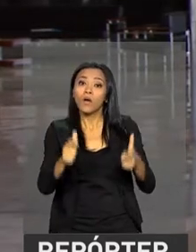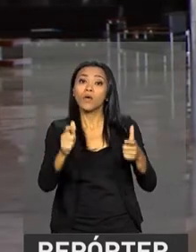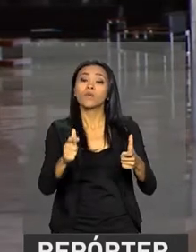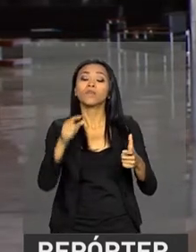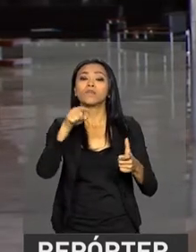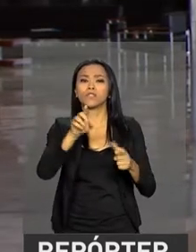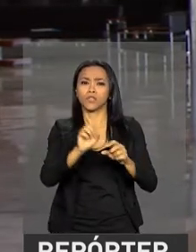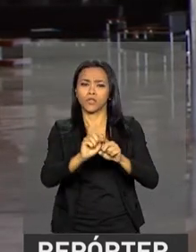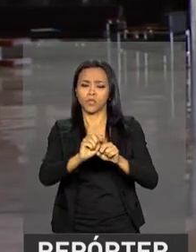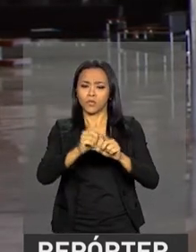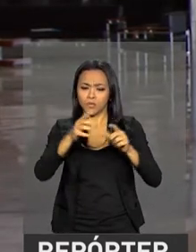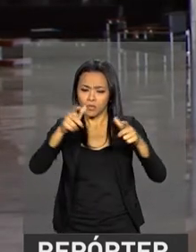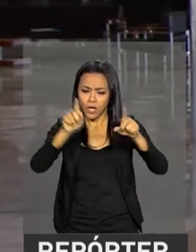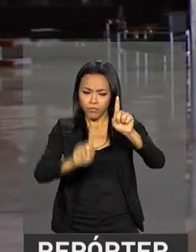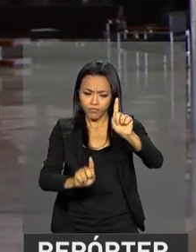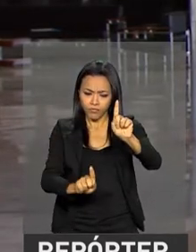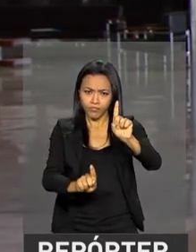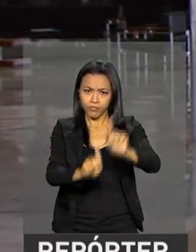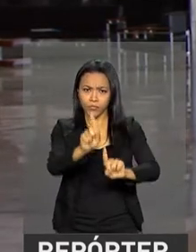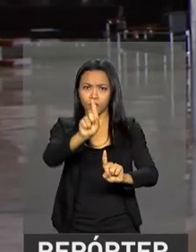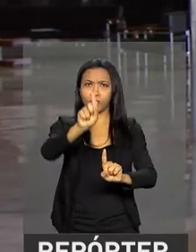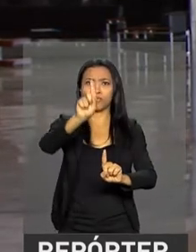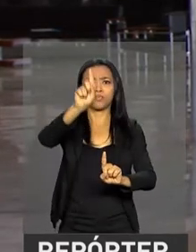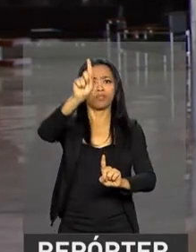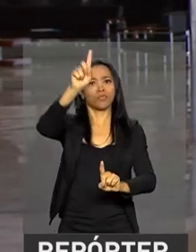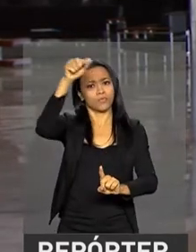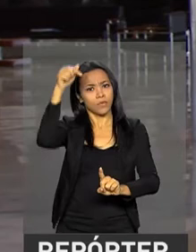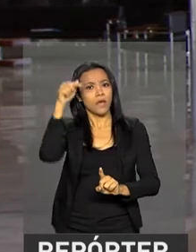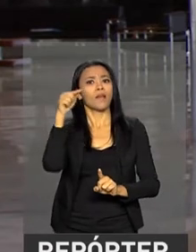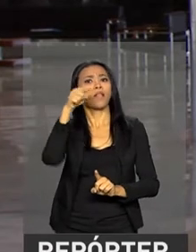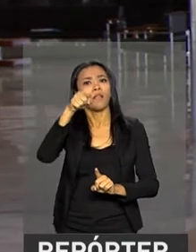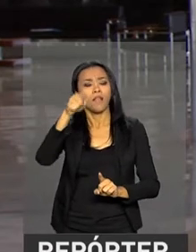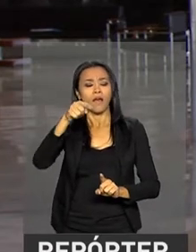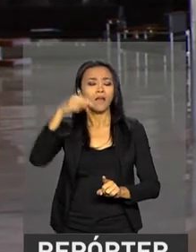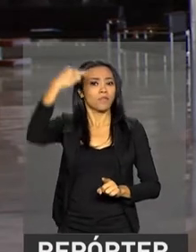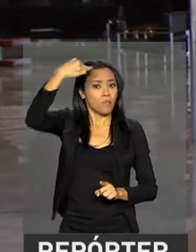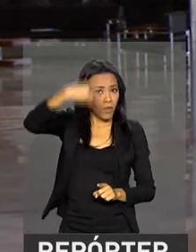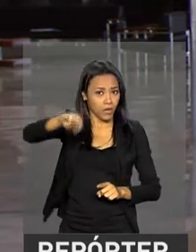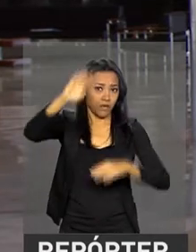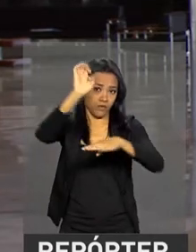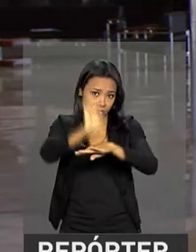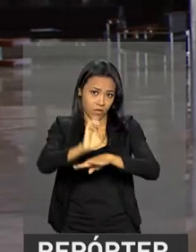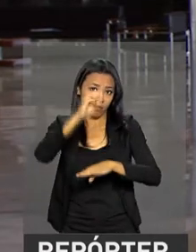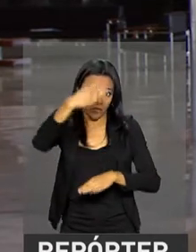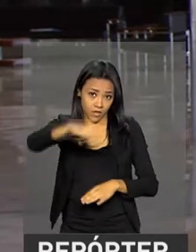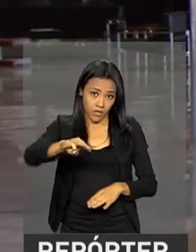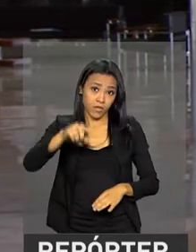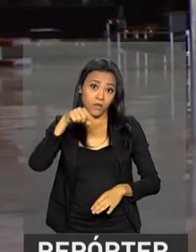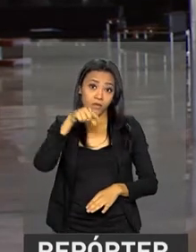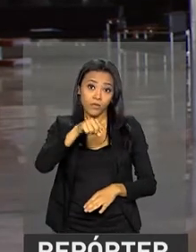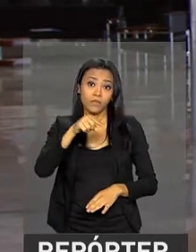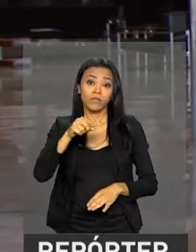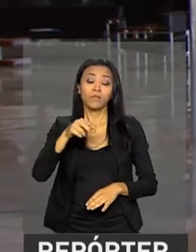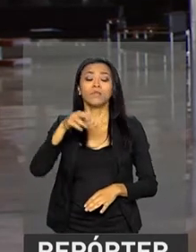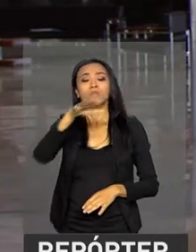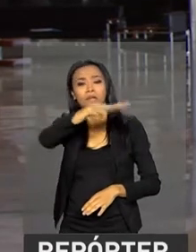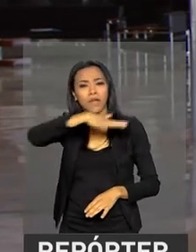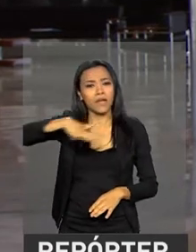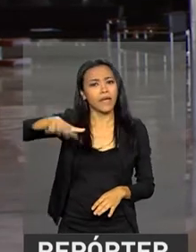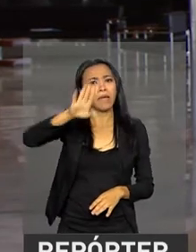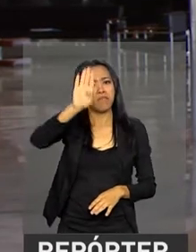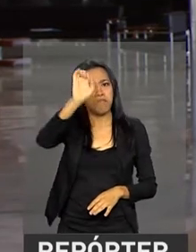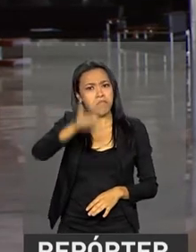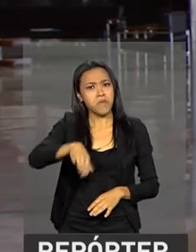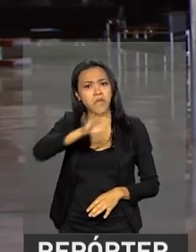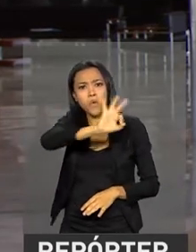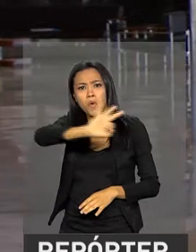de lançamento de Alcântara no Maranhão, a base de lançamento de foguetes de Alcântara no Maranhão, que é considerada uma das mais bem